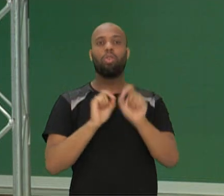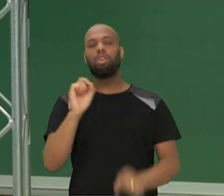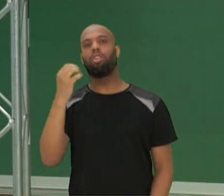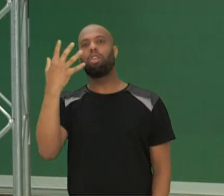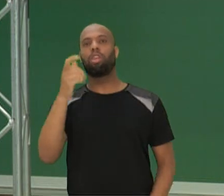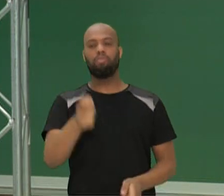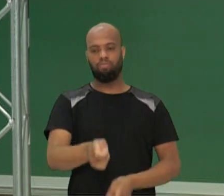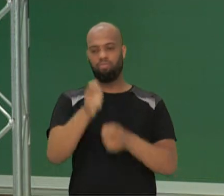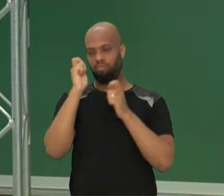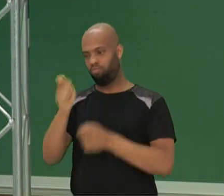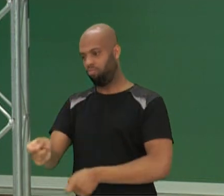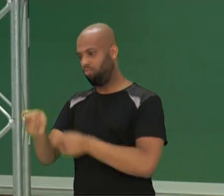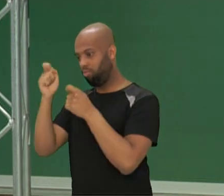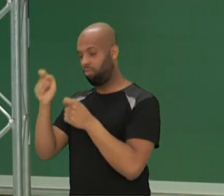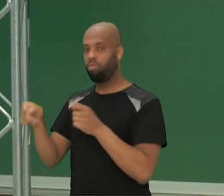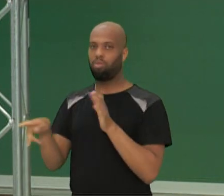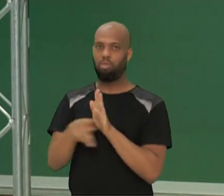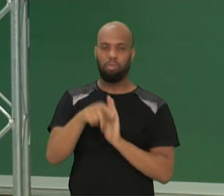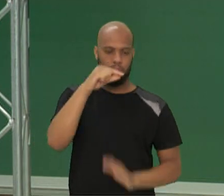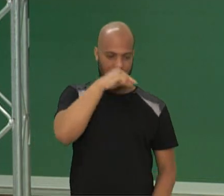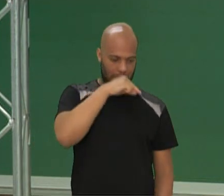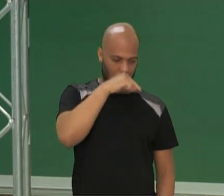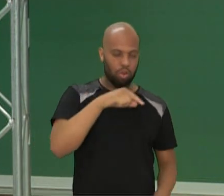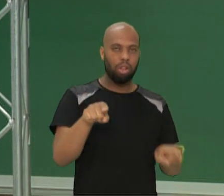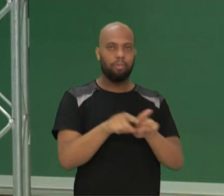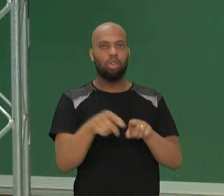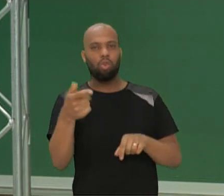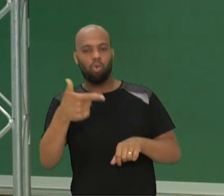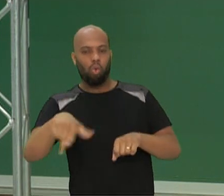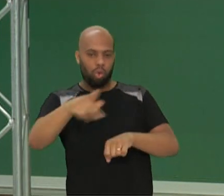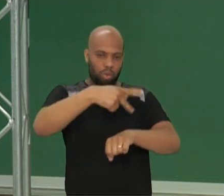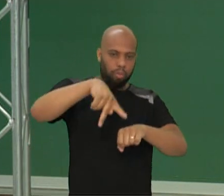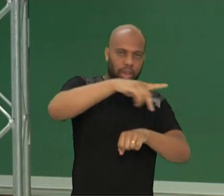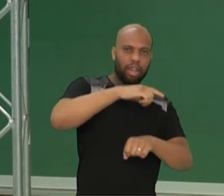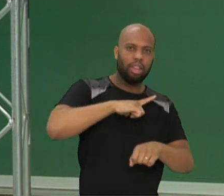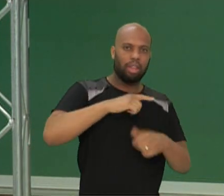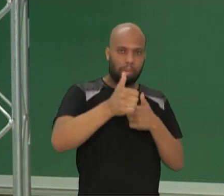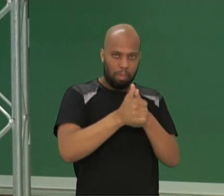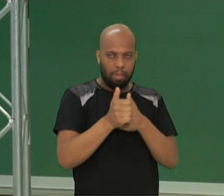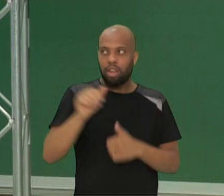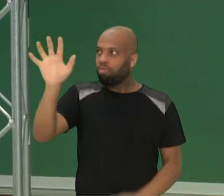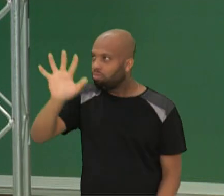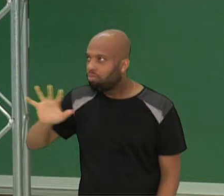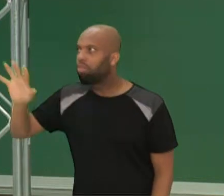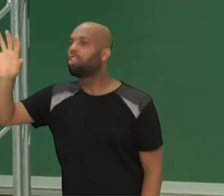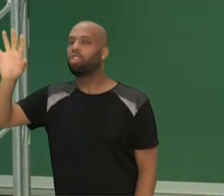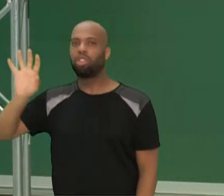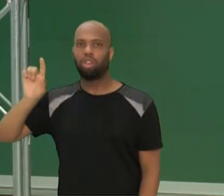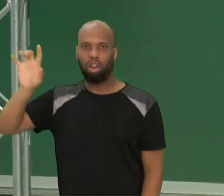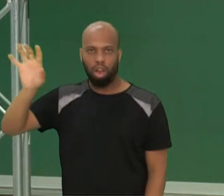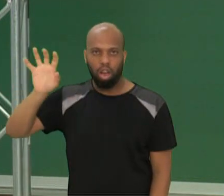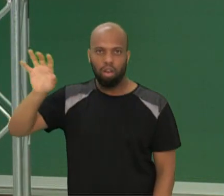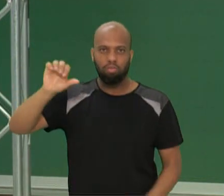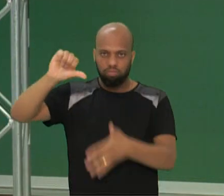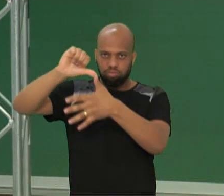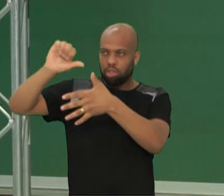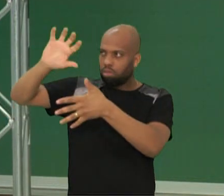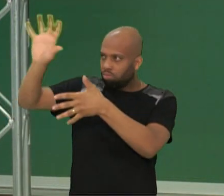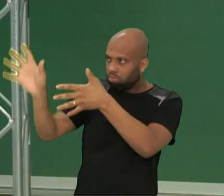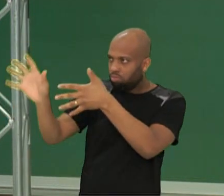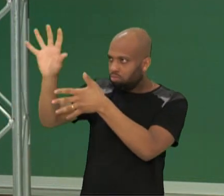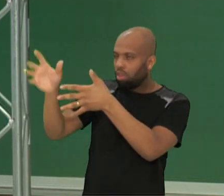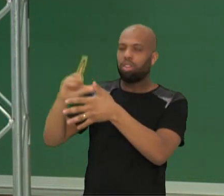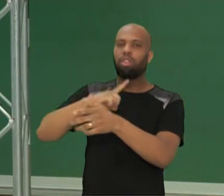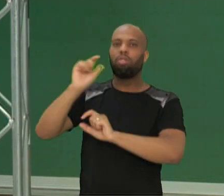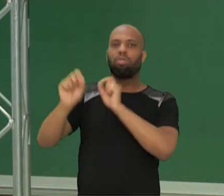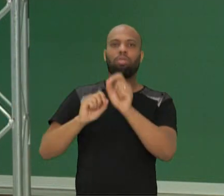os pescadores, tanto do Peru quanto dos países ali que estão no Oceano Pacífico, que são banhados pelo Oceano Pacífico,